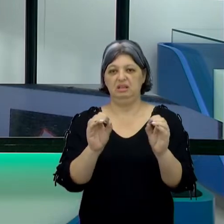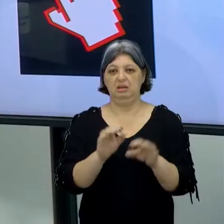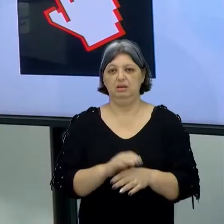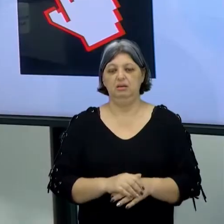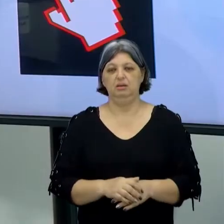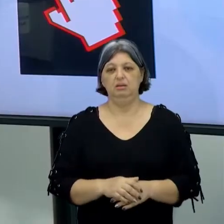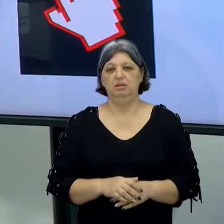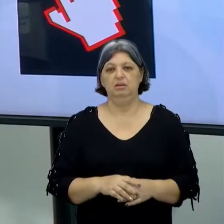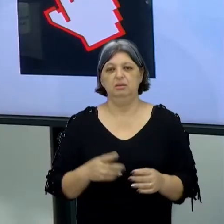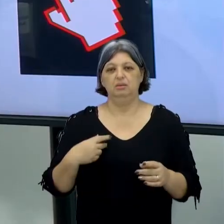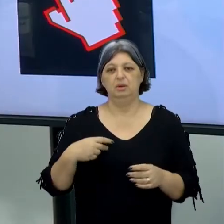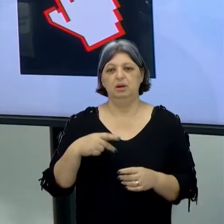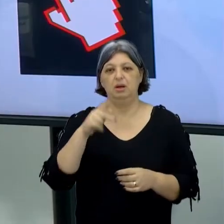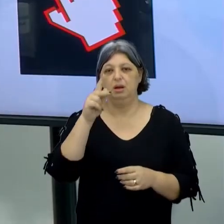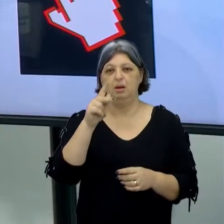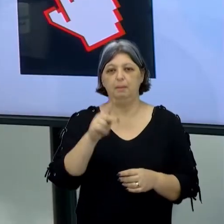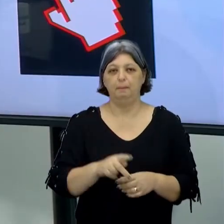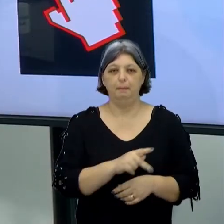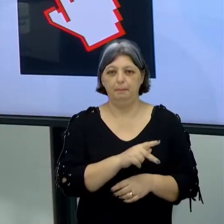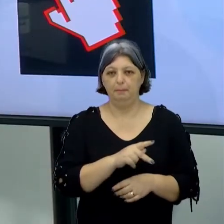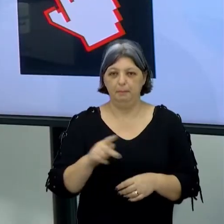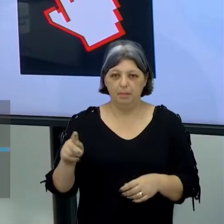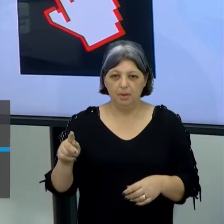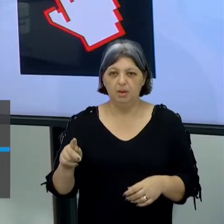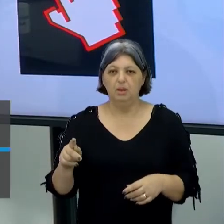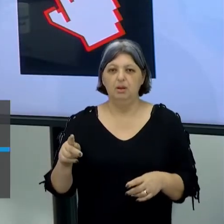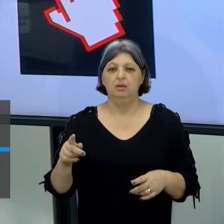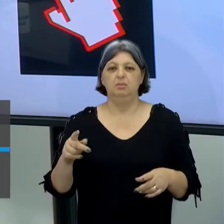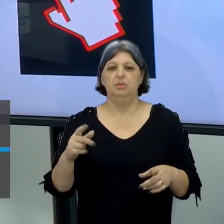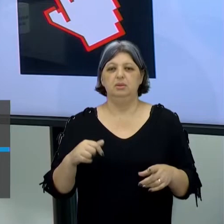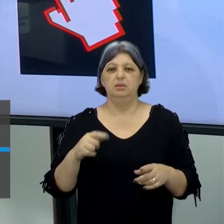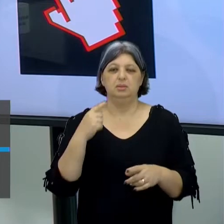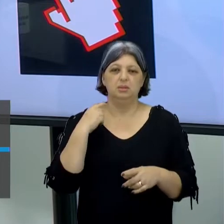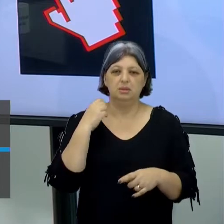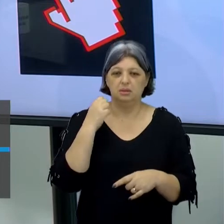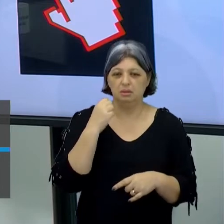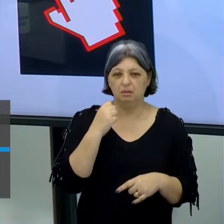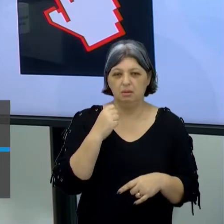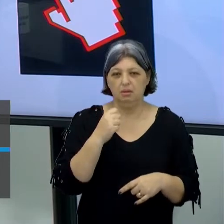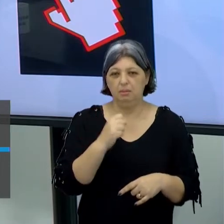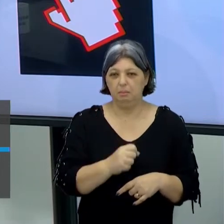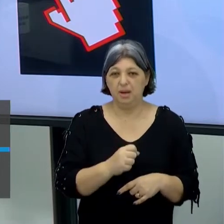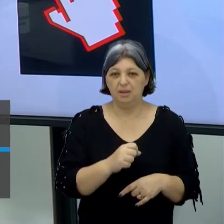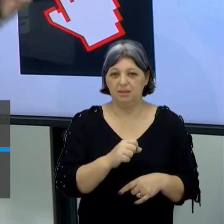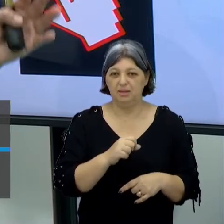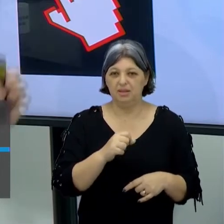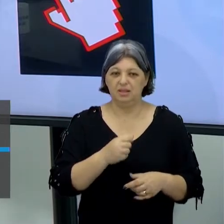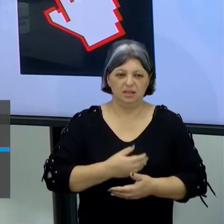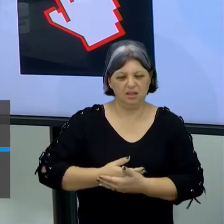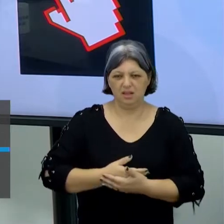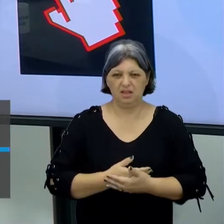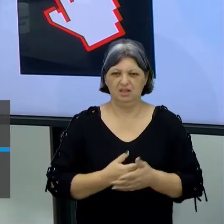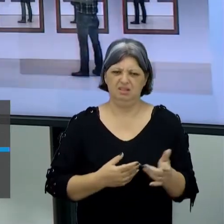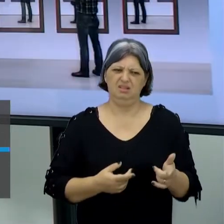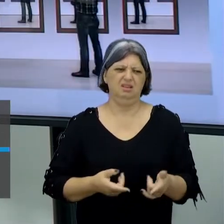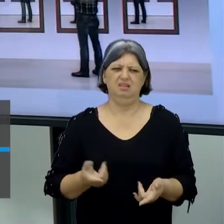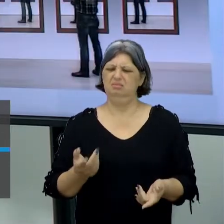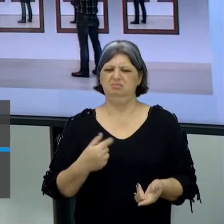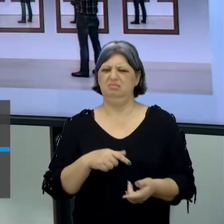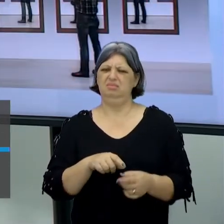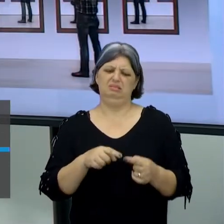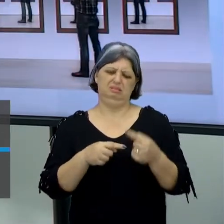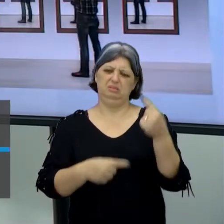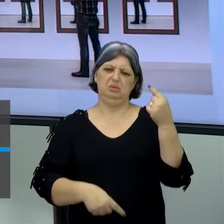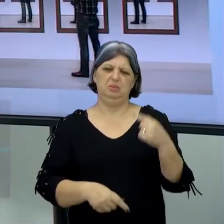mata neném. Você, meu Deus, vou clicar e vai papinha de criança, tipo, matou de neném. Não, estou inventando coisa. Olha só, vamos lá,